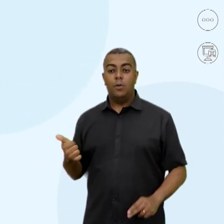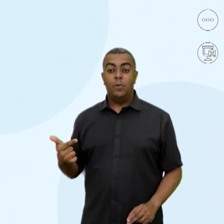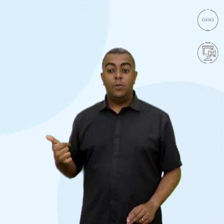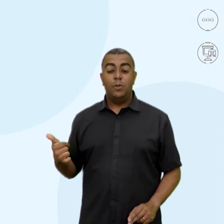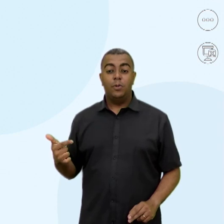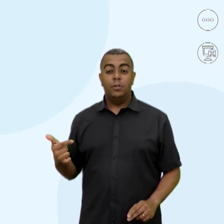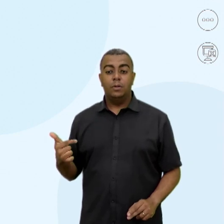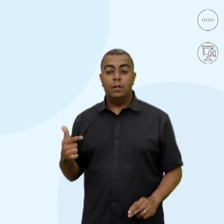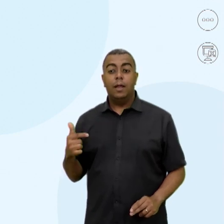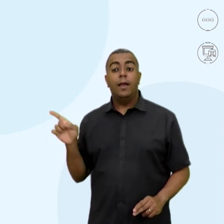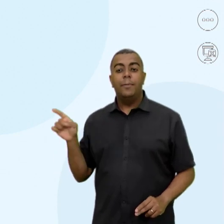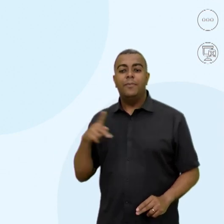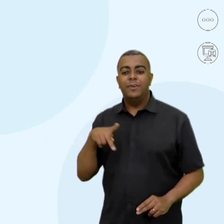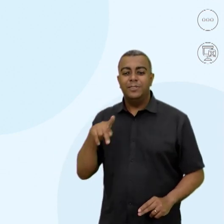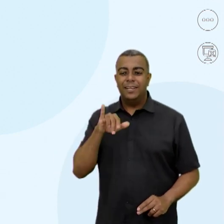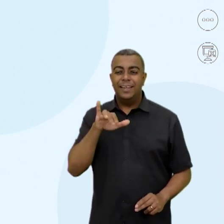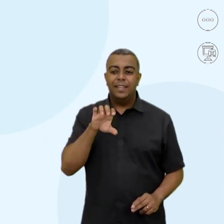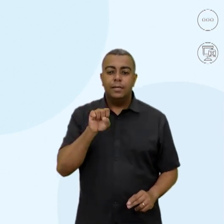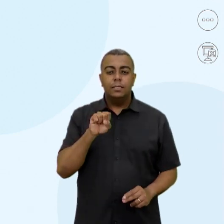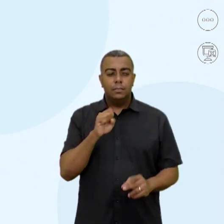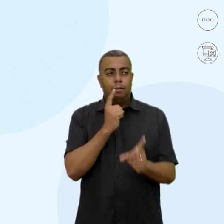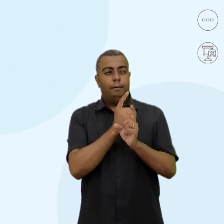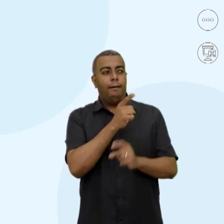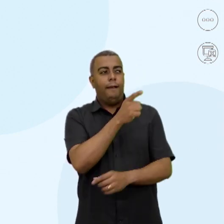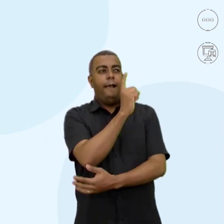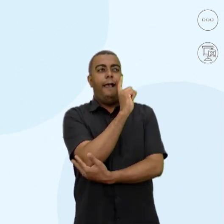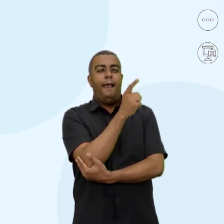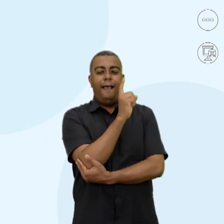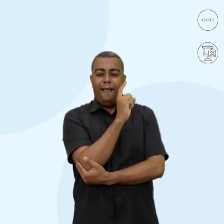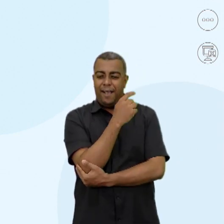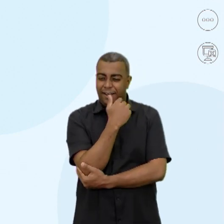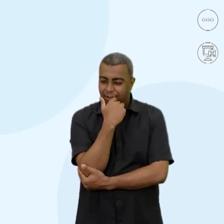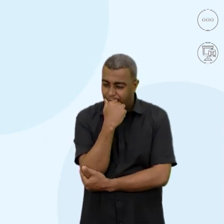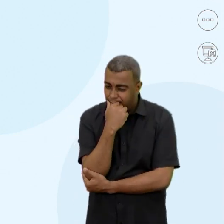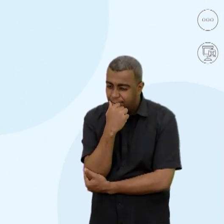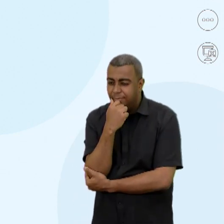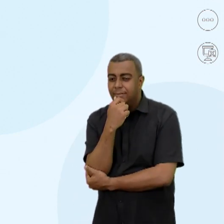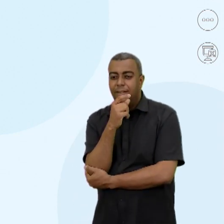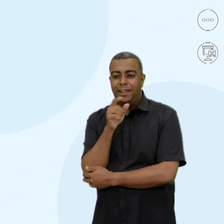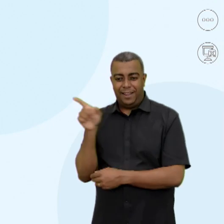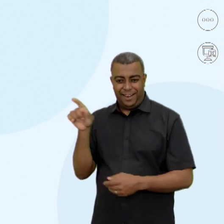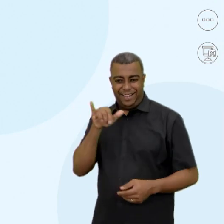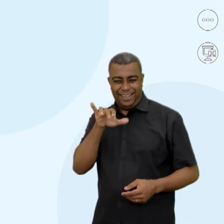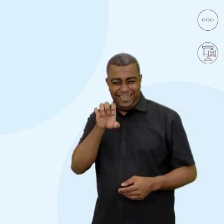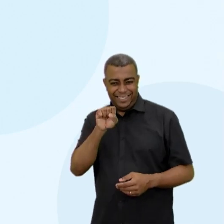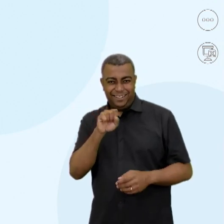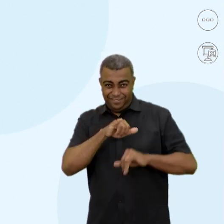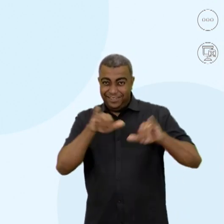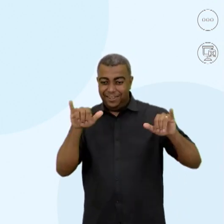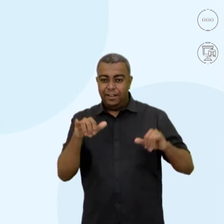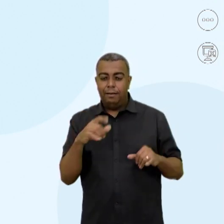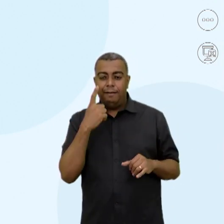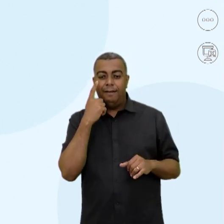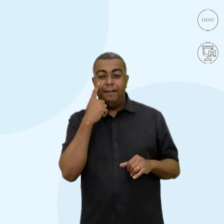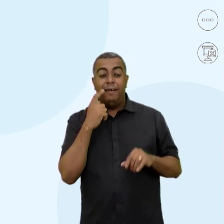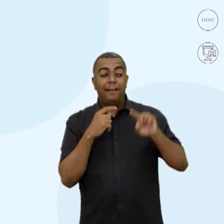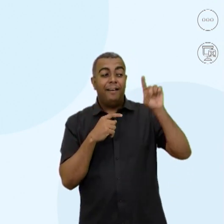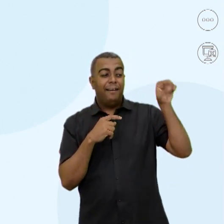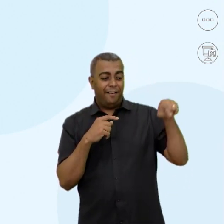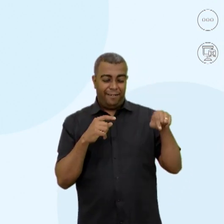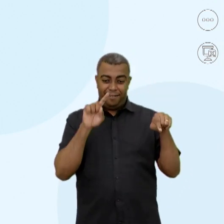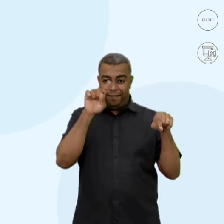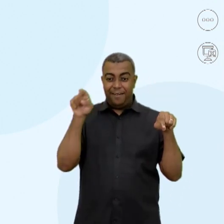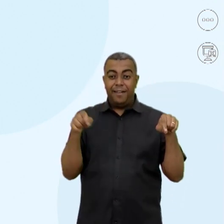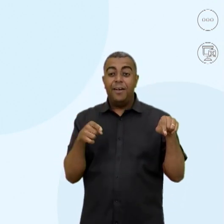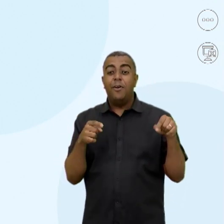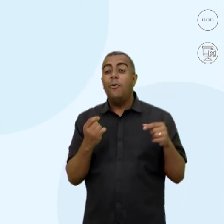De cara que a professora Inês chegou pra mim e falou, Vivi, eu já percebi o que é aí, né, Inês? Ó, se a gente olhar aqui, né, a gente já vê que é quantas vezes